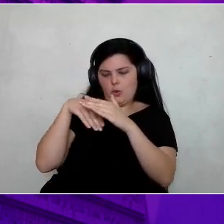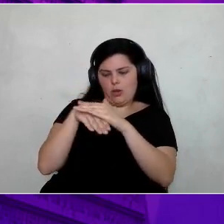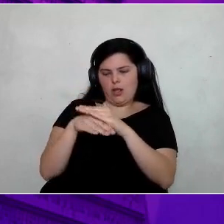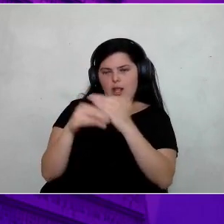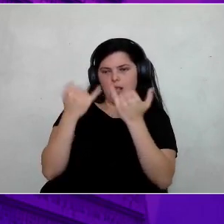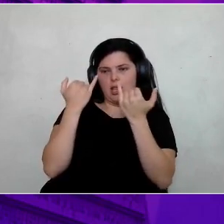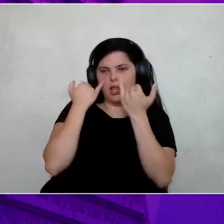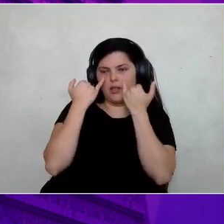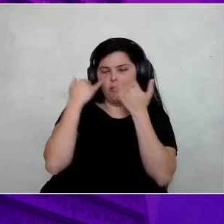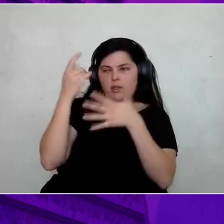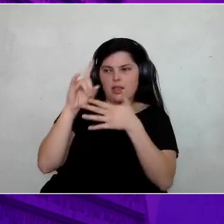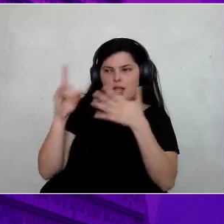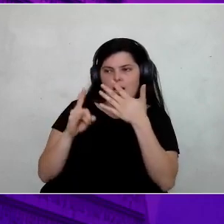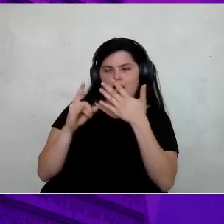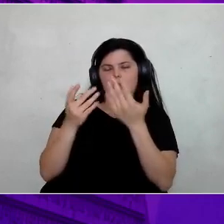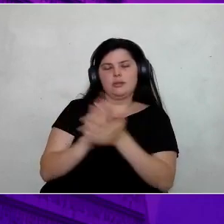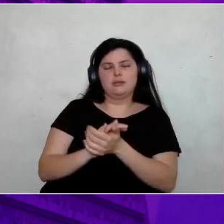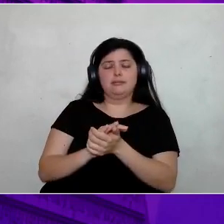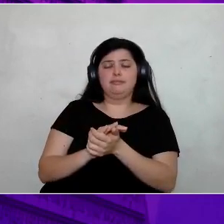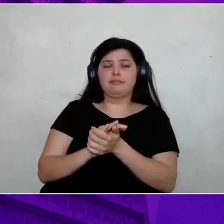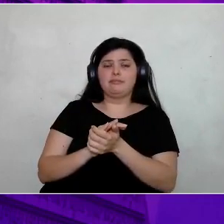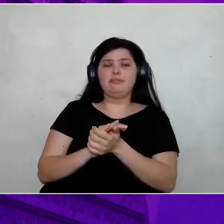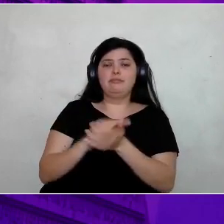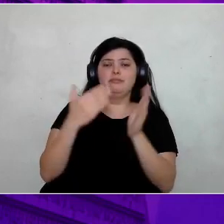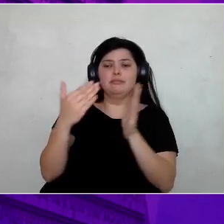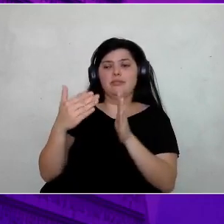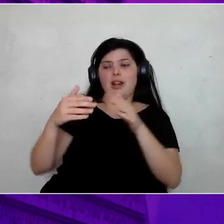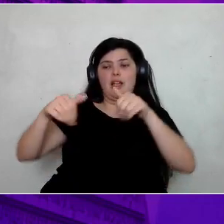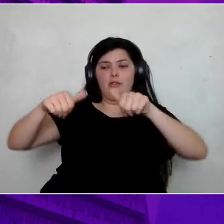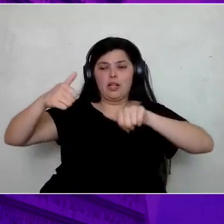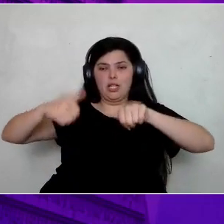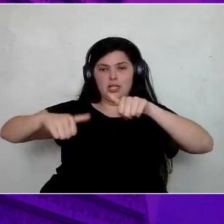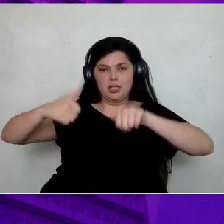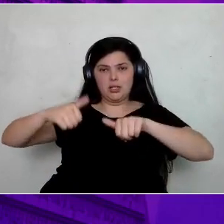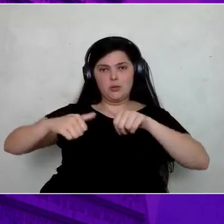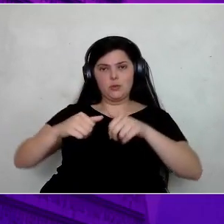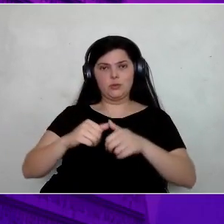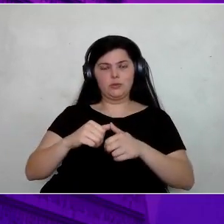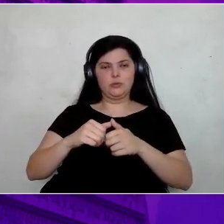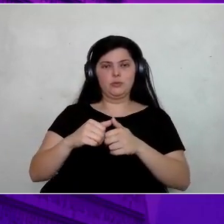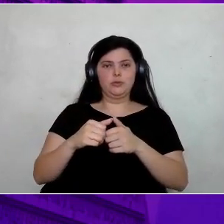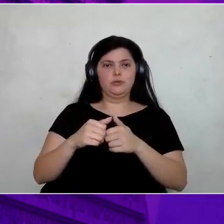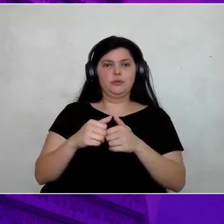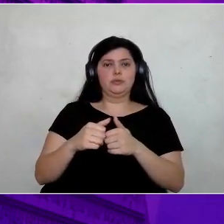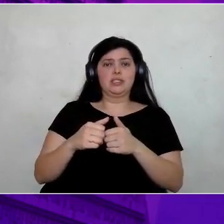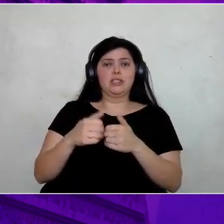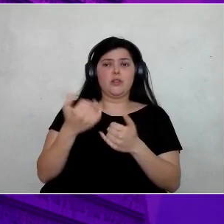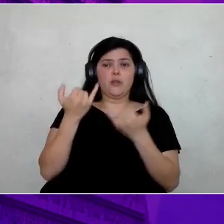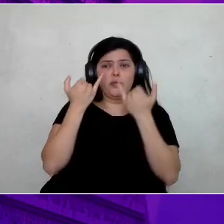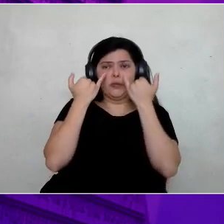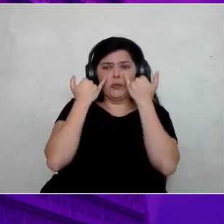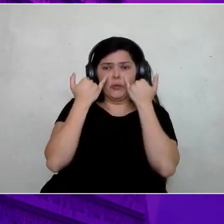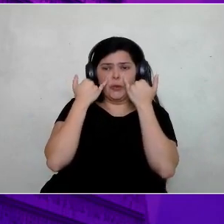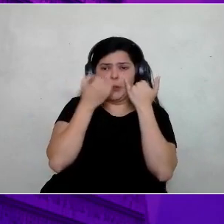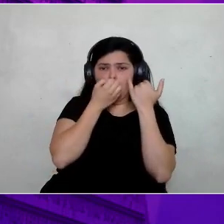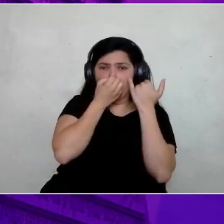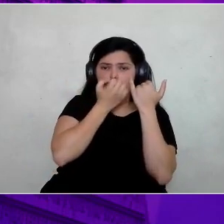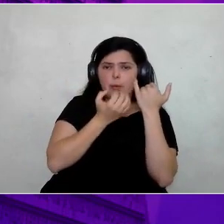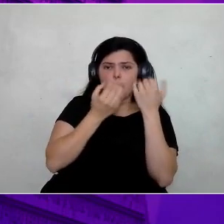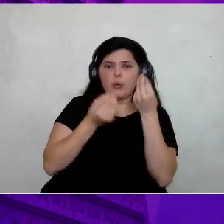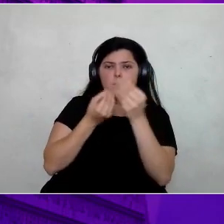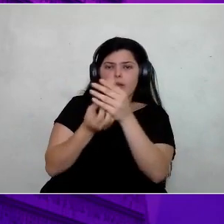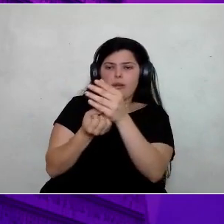desse dado, né, parte de analytics, a gente pegar a melhor informação de quando ela é gerada